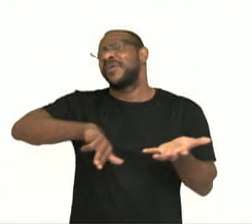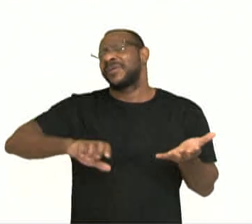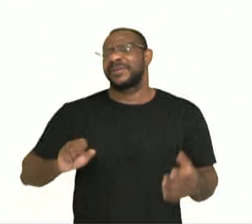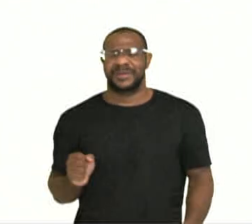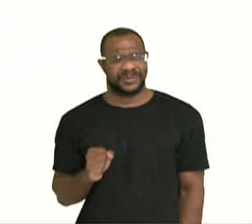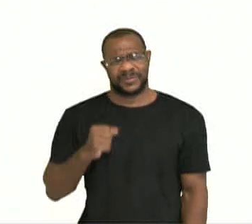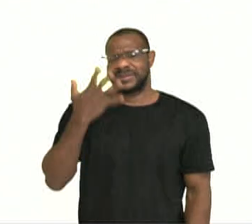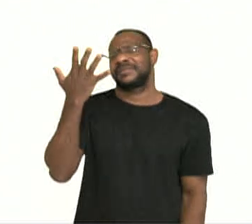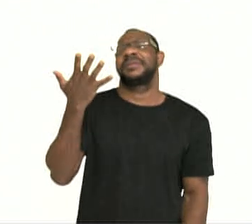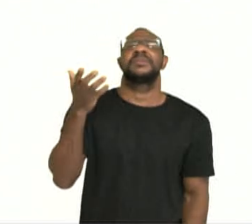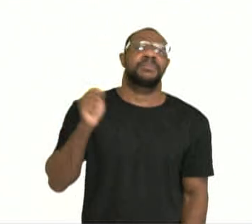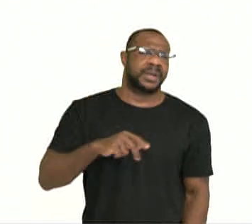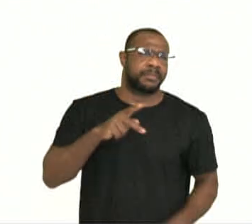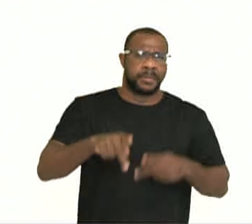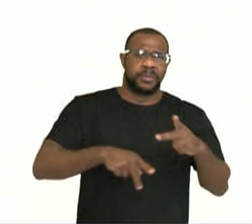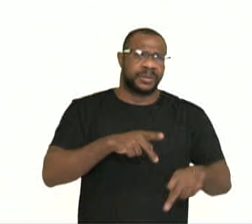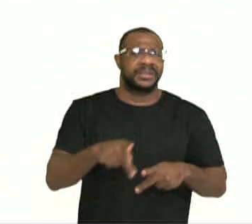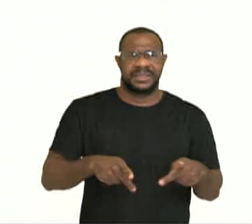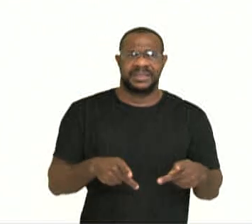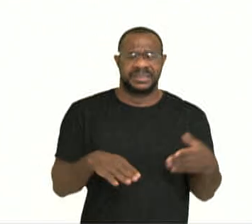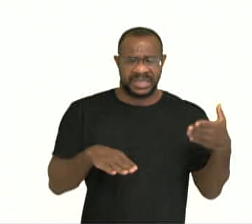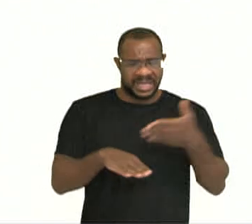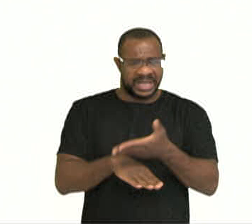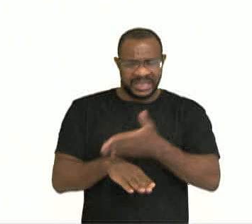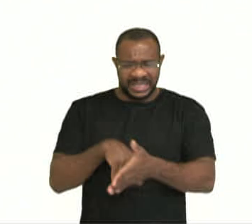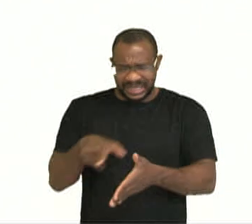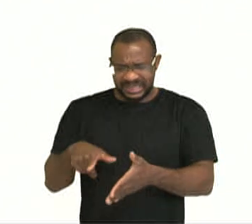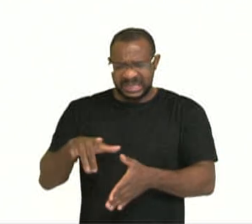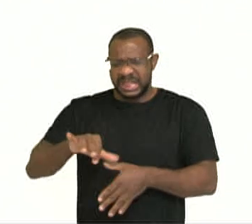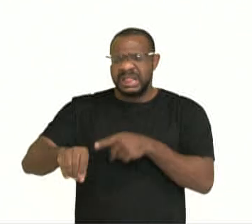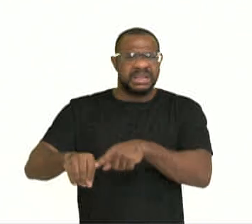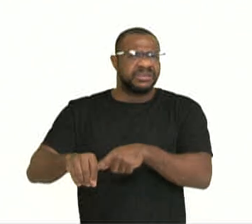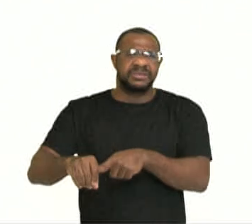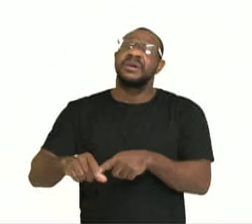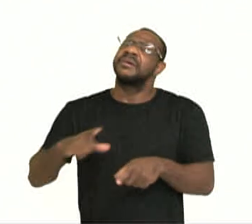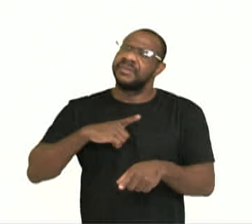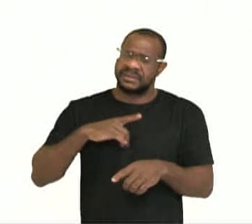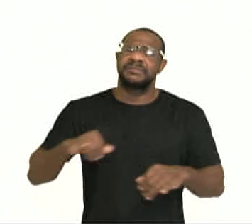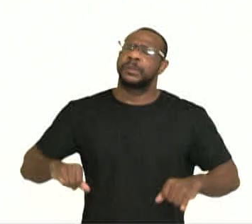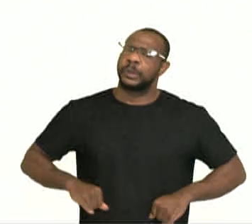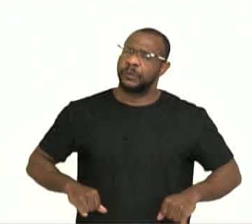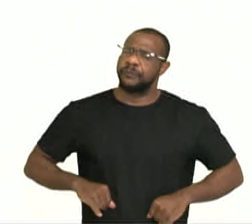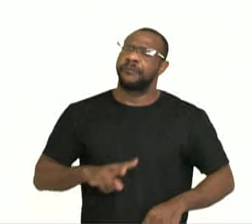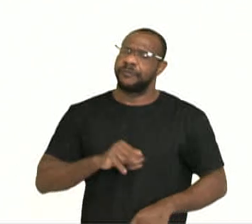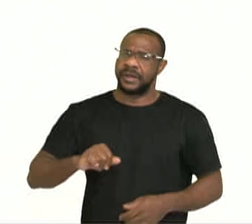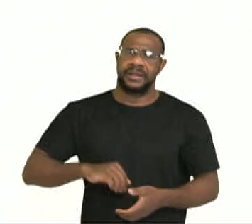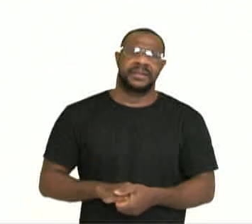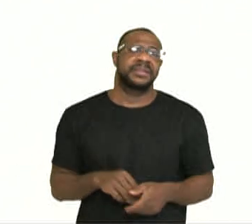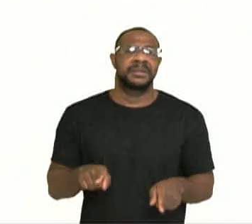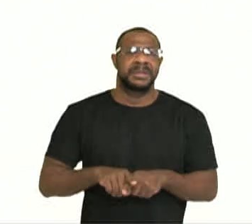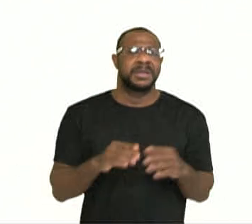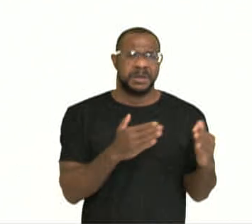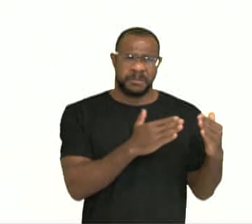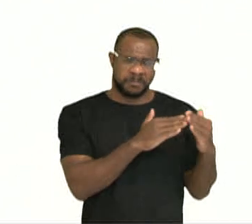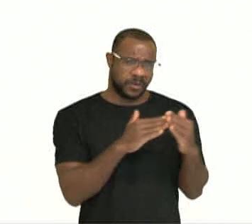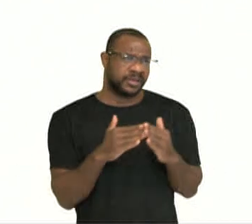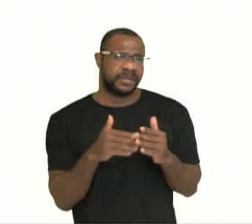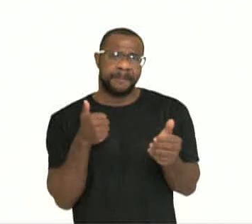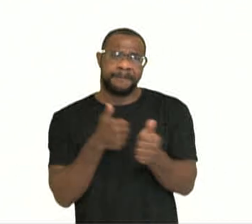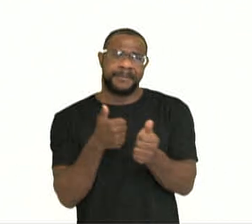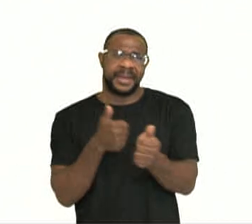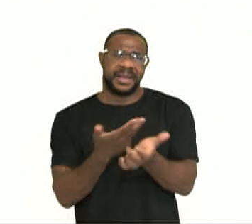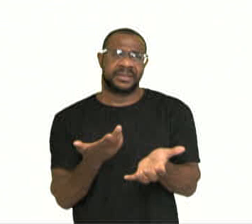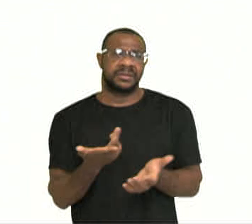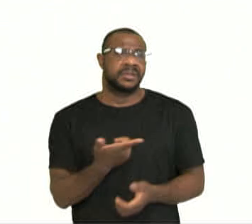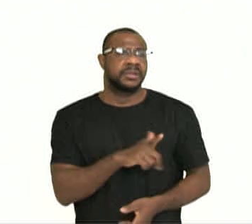fatores que essa população que tem acesso a uma situação dessa, né, vai sofrer. A questão das moradias também, as pessoas não têm